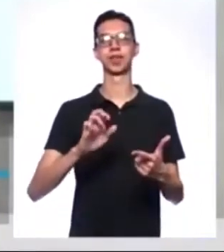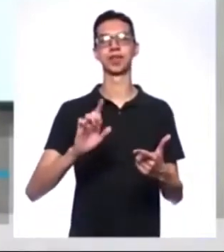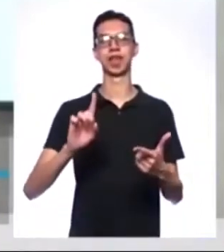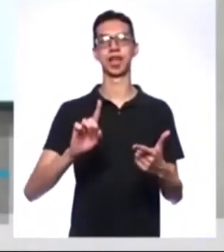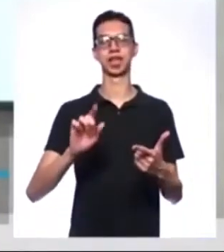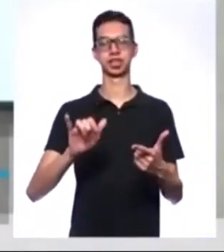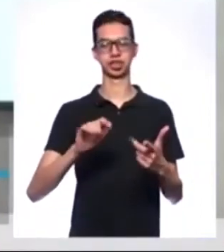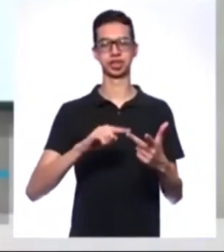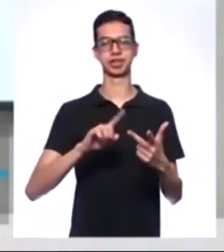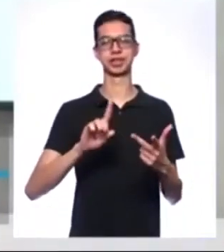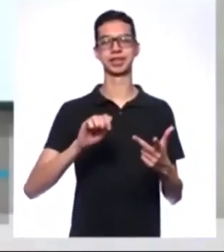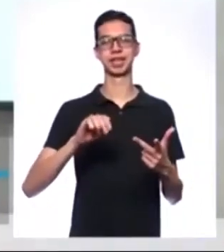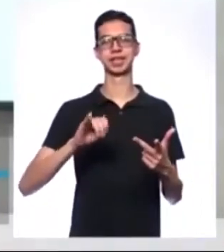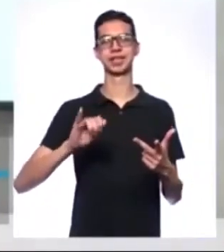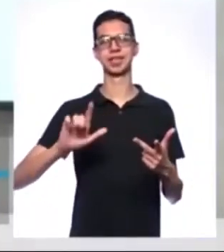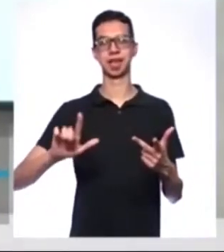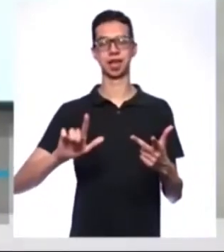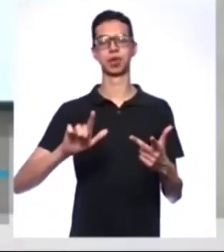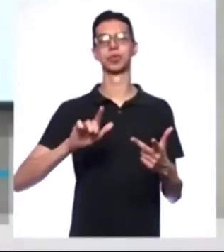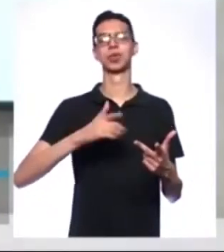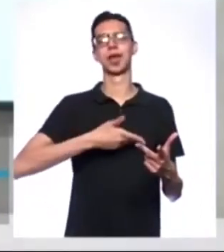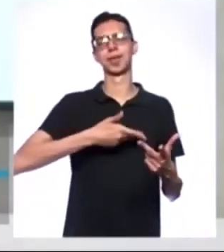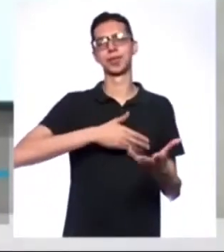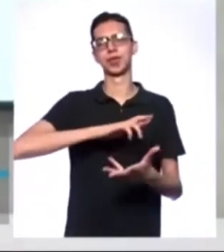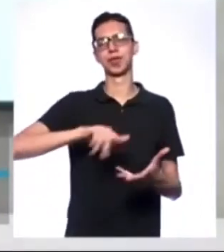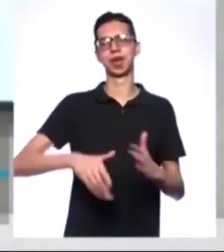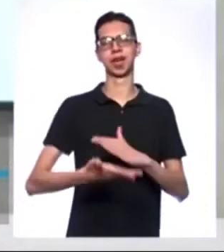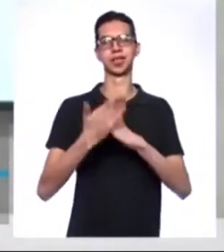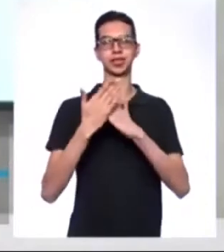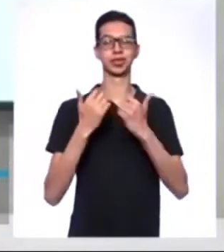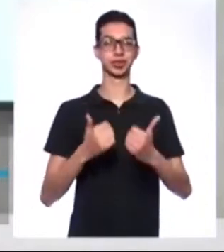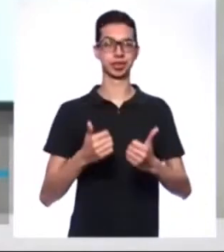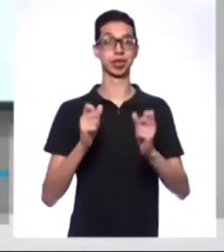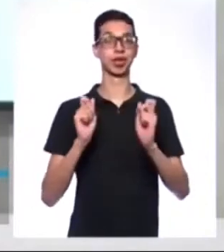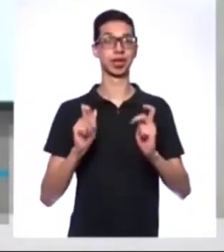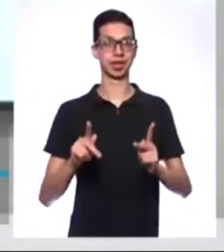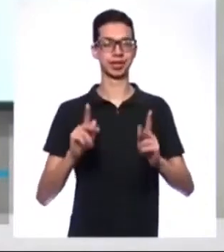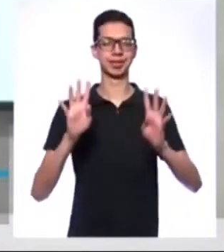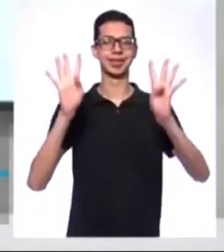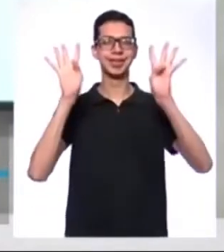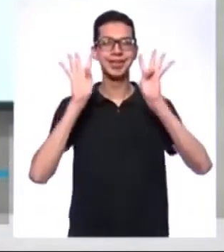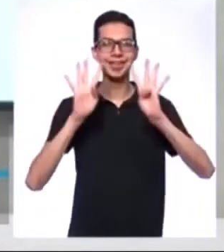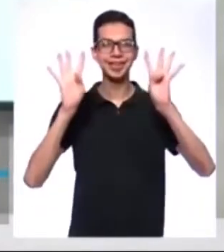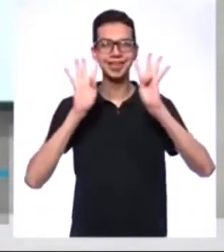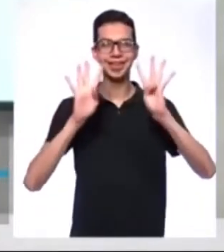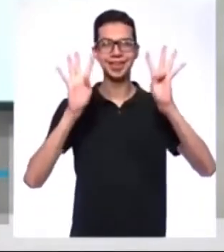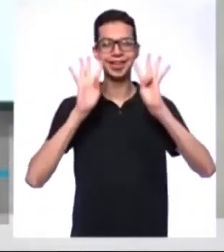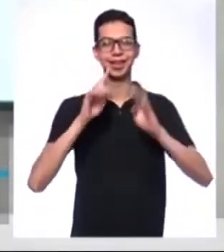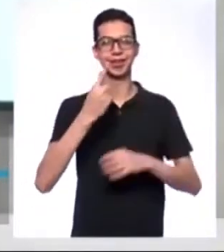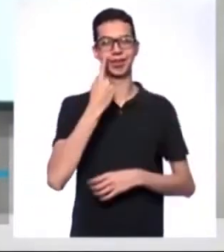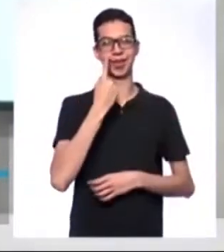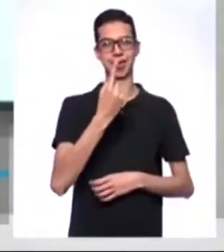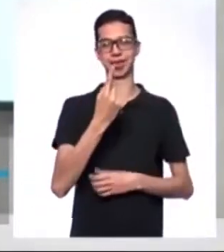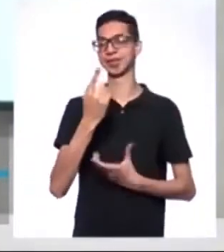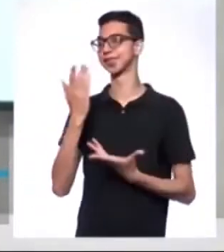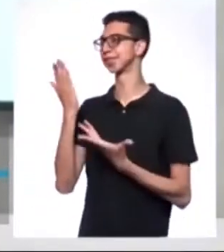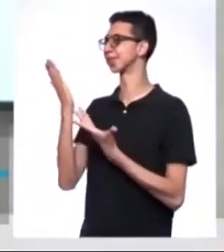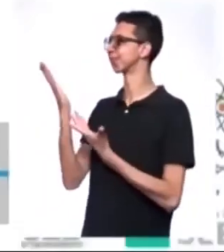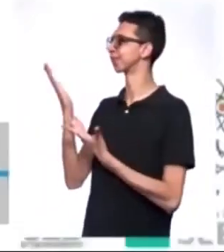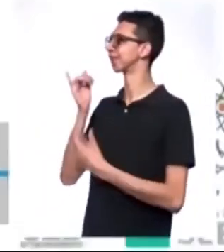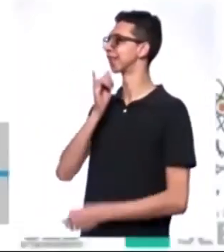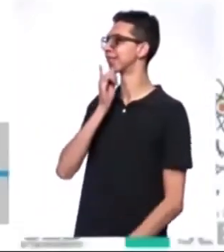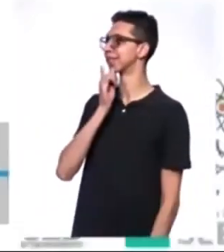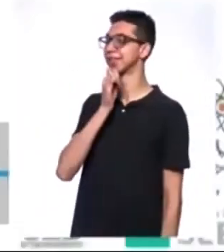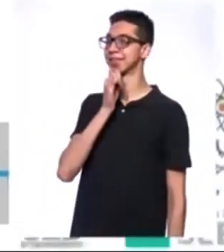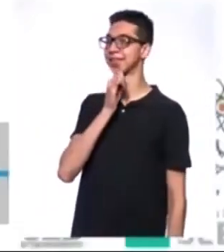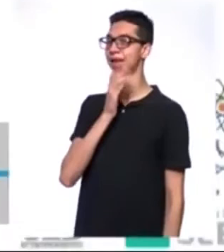amigos que estão ajudando bastante a gente aí né olha é legal massada lá vamos fazer o exemplo vem comigo